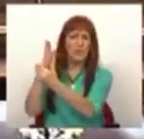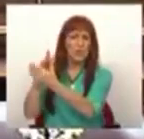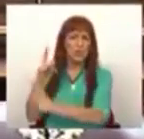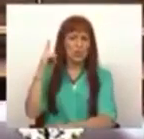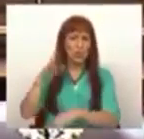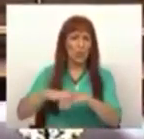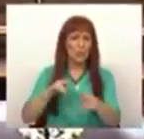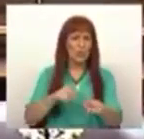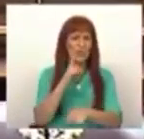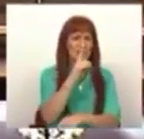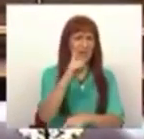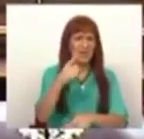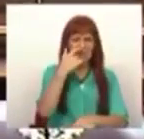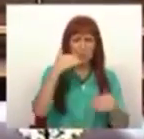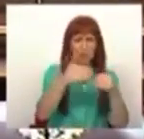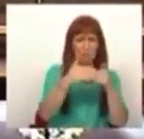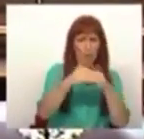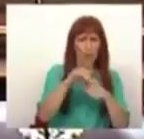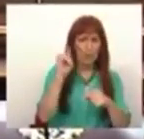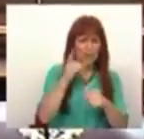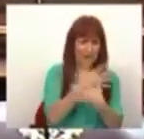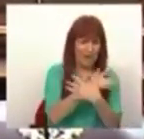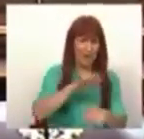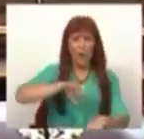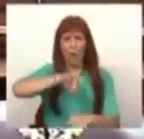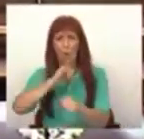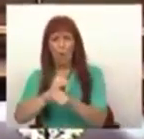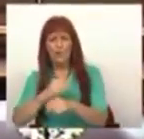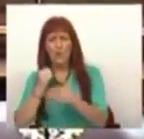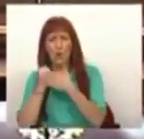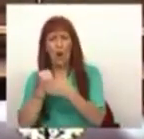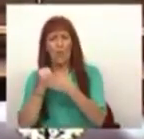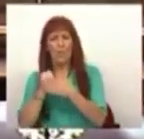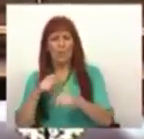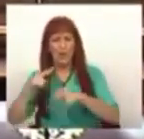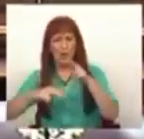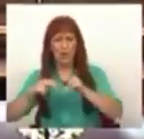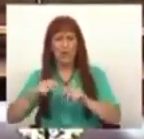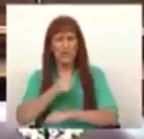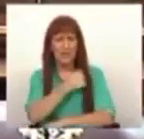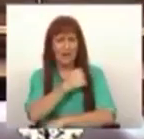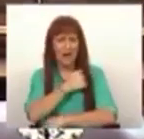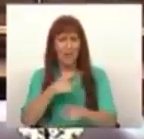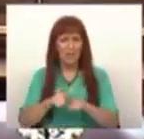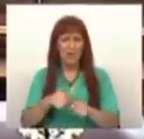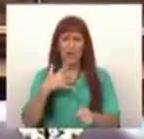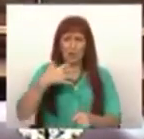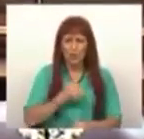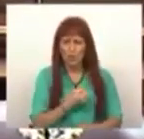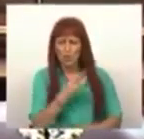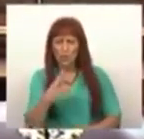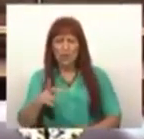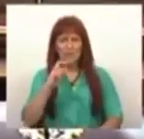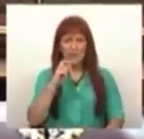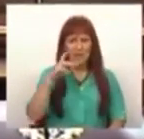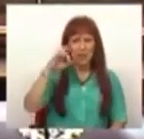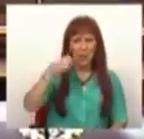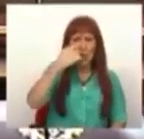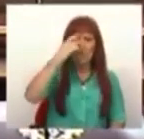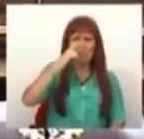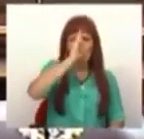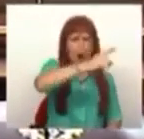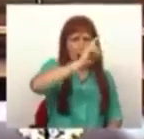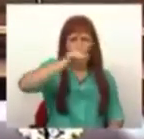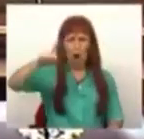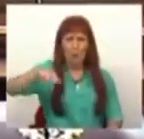pelas 66 vidas perdidas daqueles incêndios e outro pelos apoios pela reconstrução das habitações. Ao todo, 38 pessoas